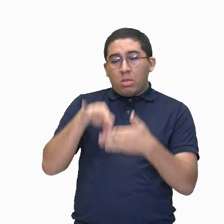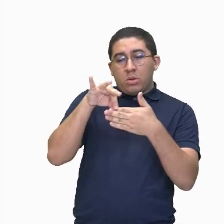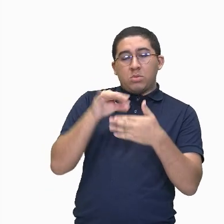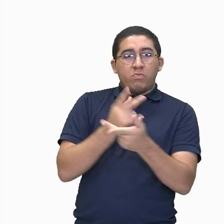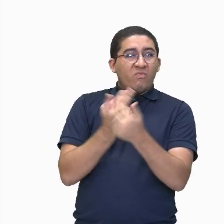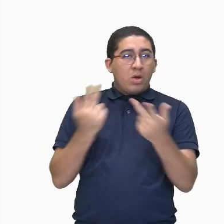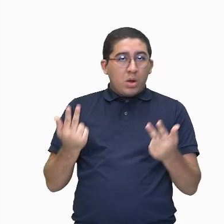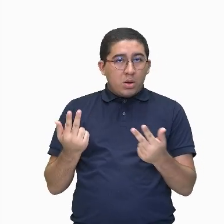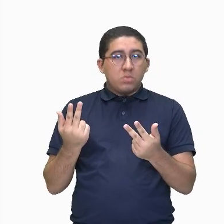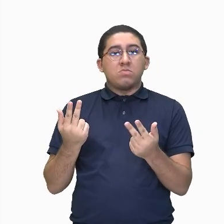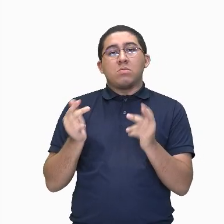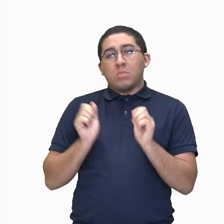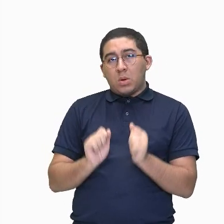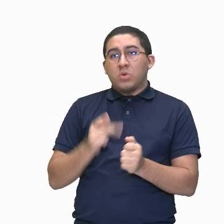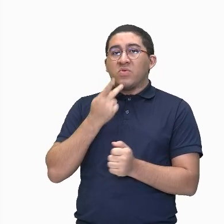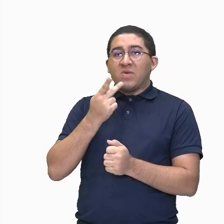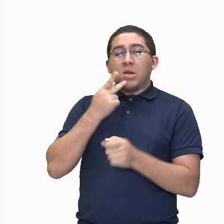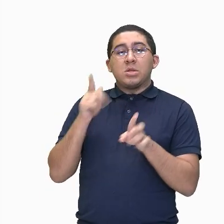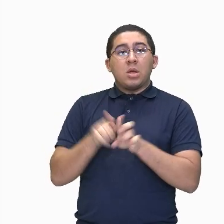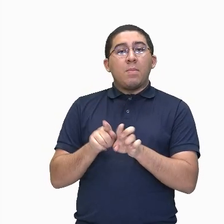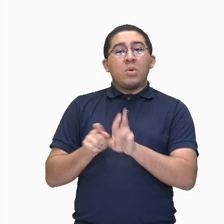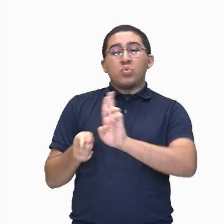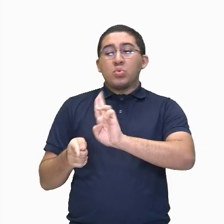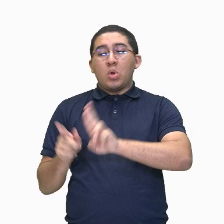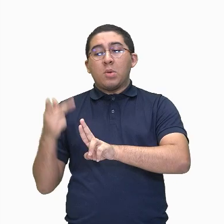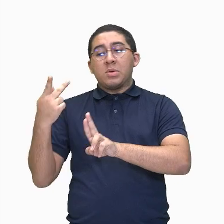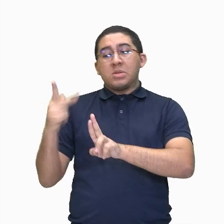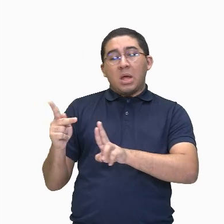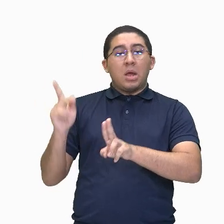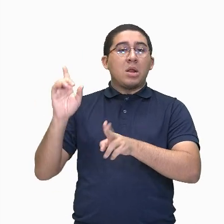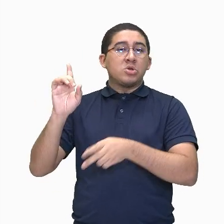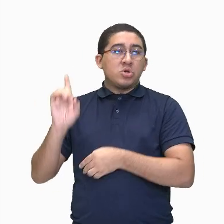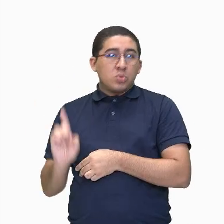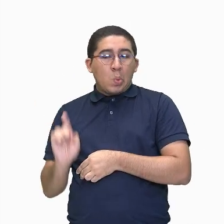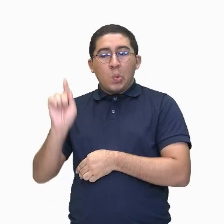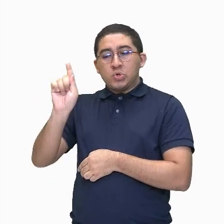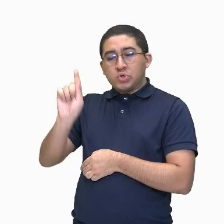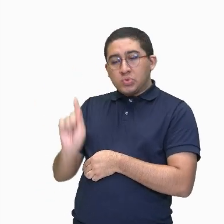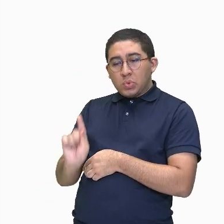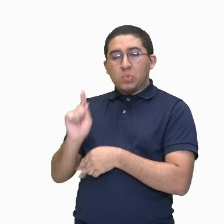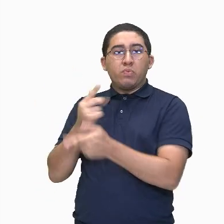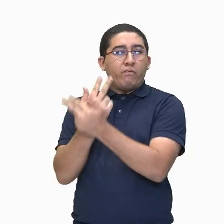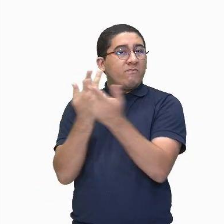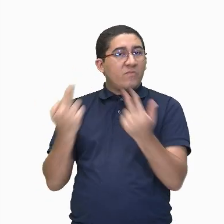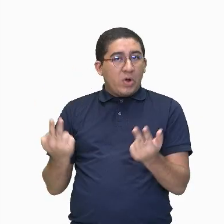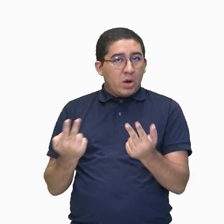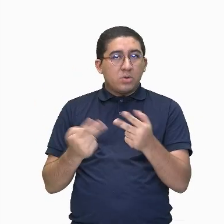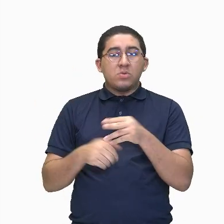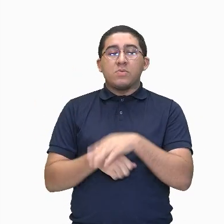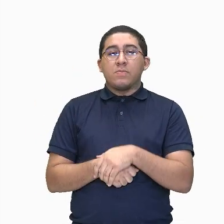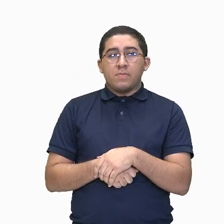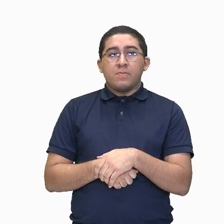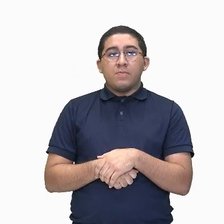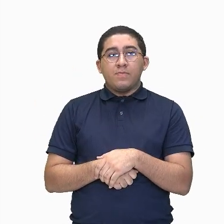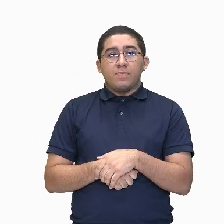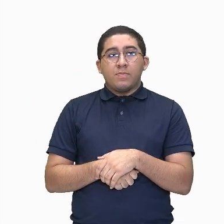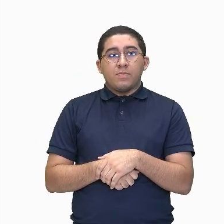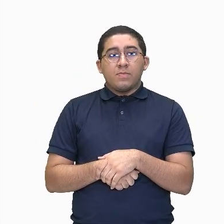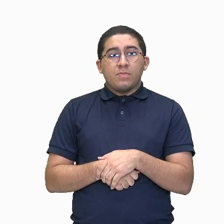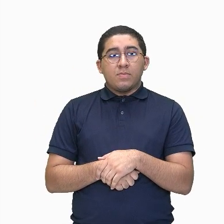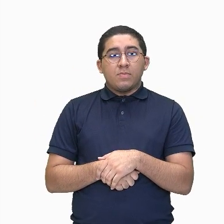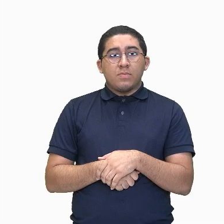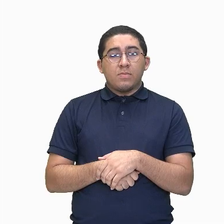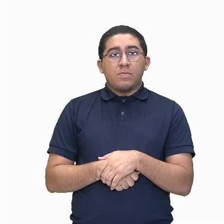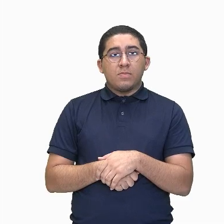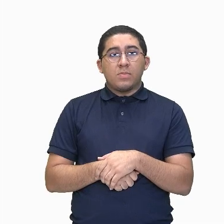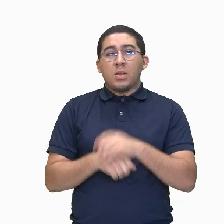tem um cargo, ela também apresenta o cargo que ela exerce. Ou então, se ele é um pescador, ou se ele é uma pessoa